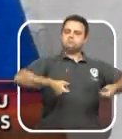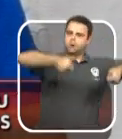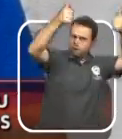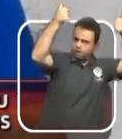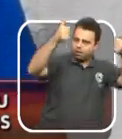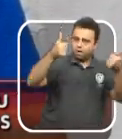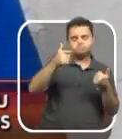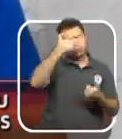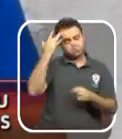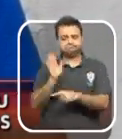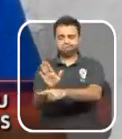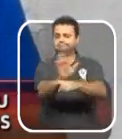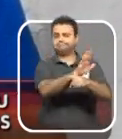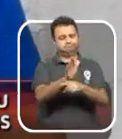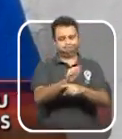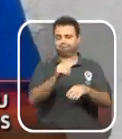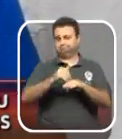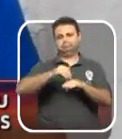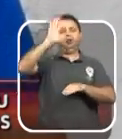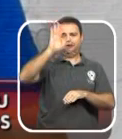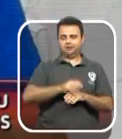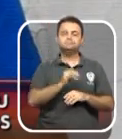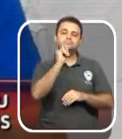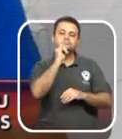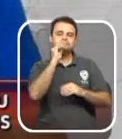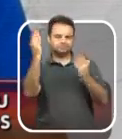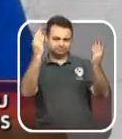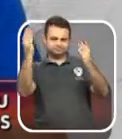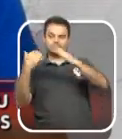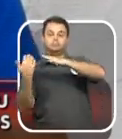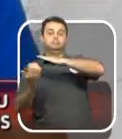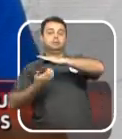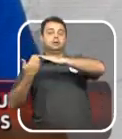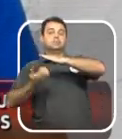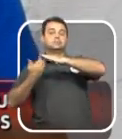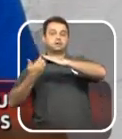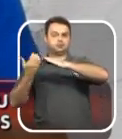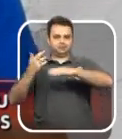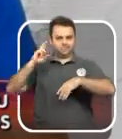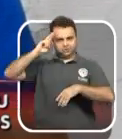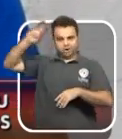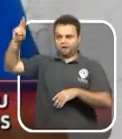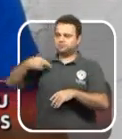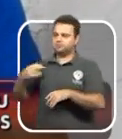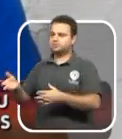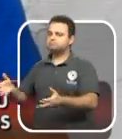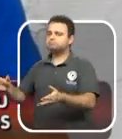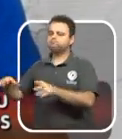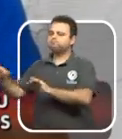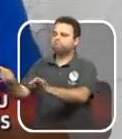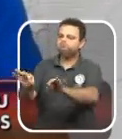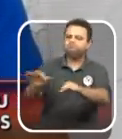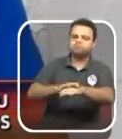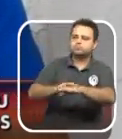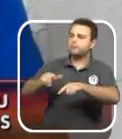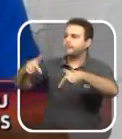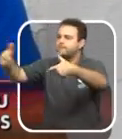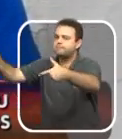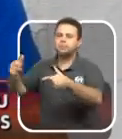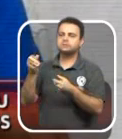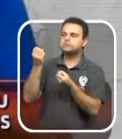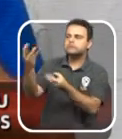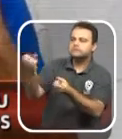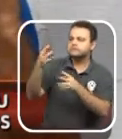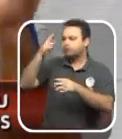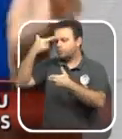vereador, onde ele acompanha a sessão, tem todas as informações da sessão. Então, são questões importantes, a